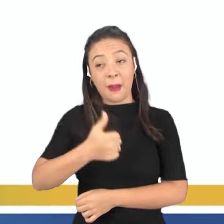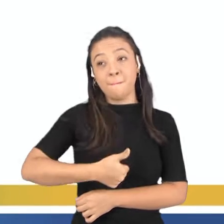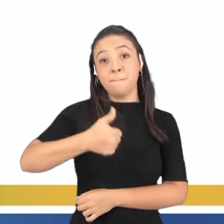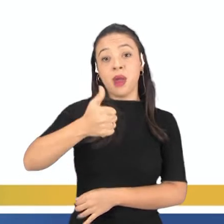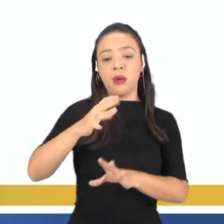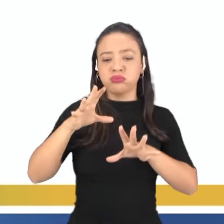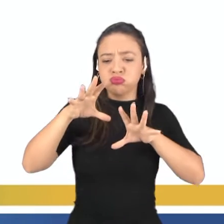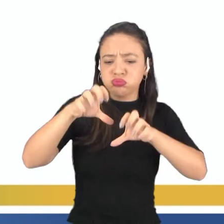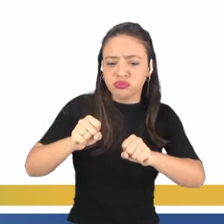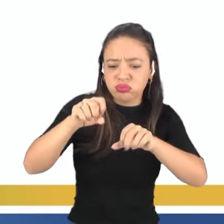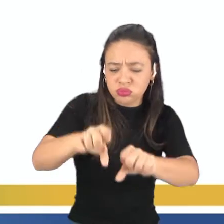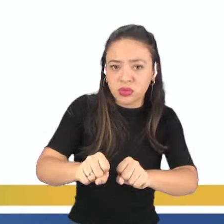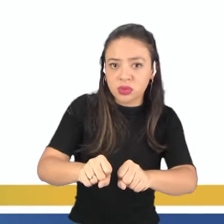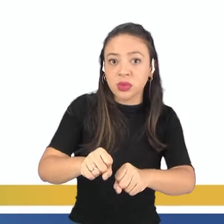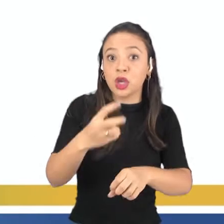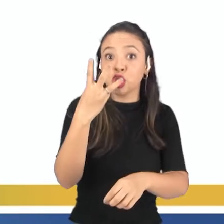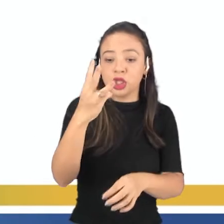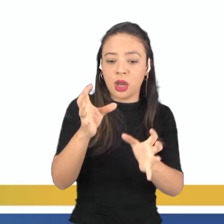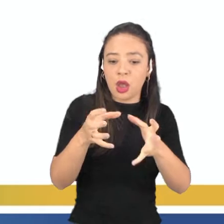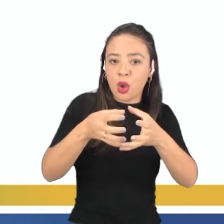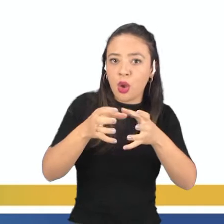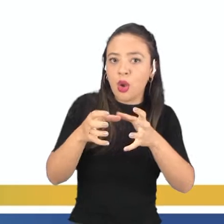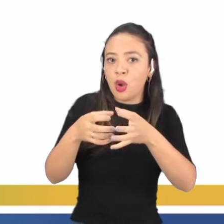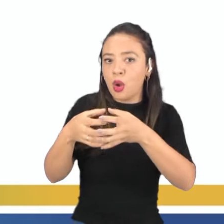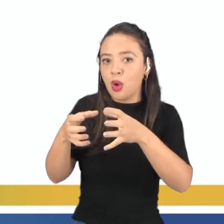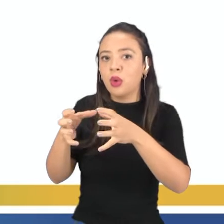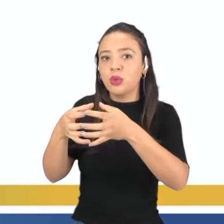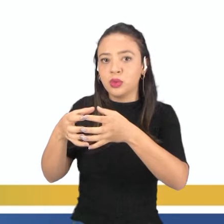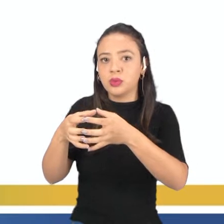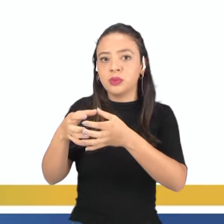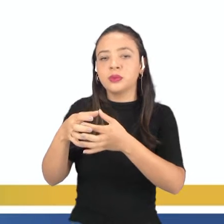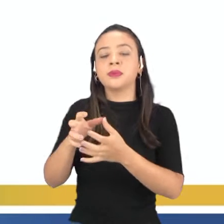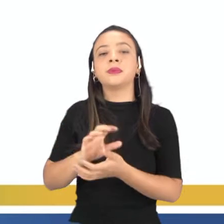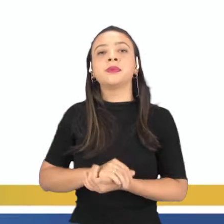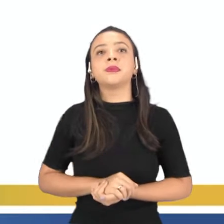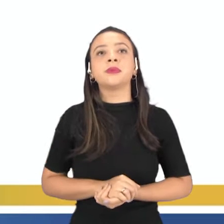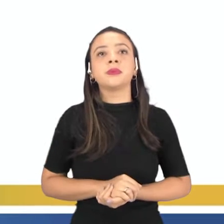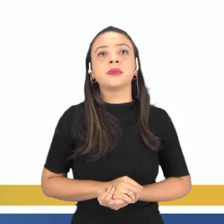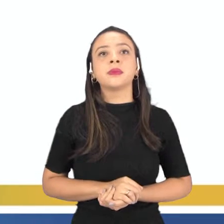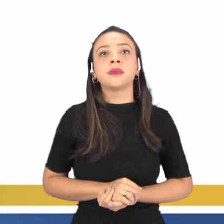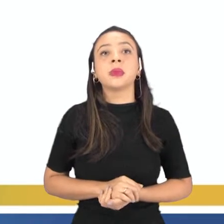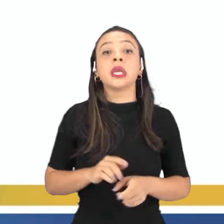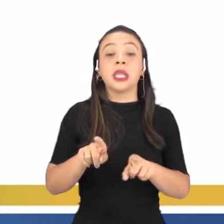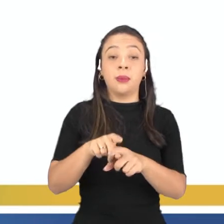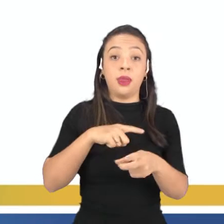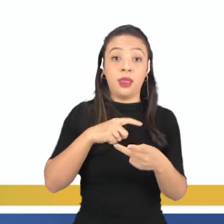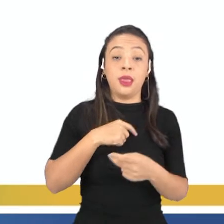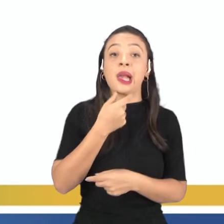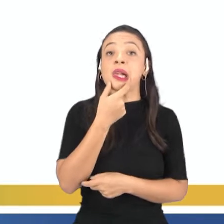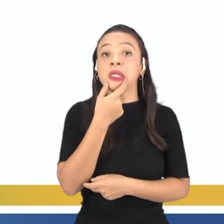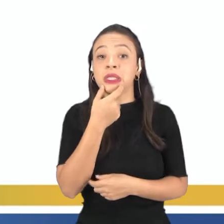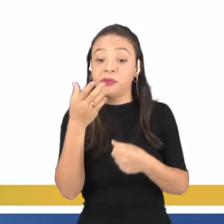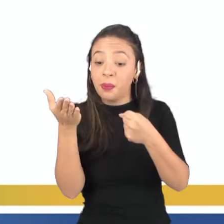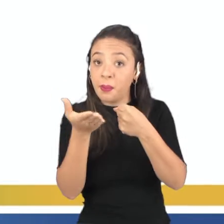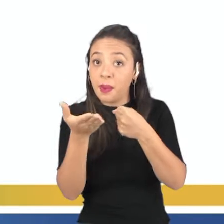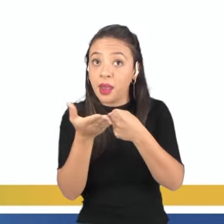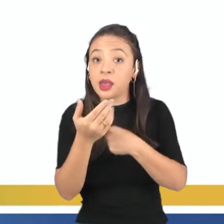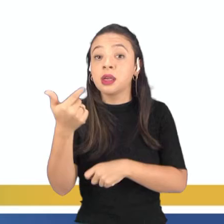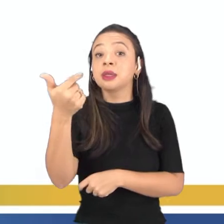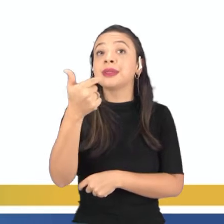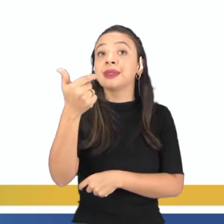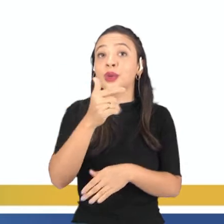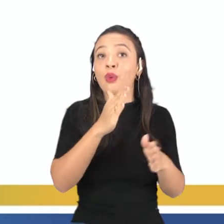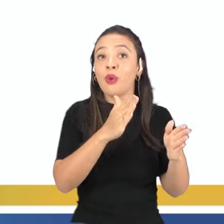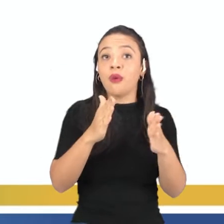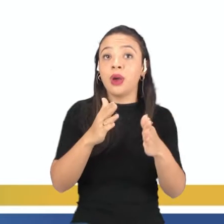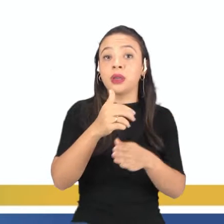primeira invasão, né, das 3 tribos germânicas lá na Grã-Bretanha. E aí também tem o inglês médio, que é a nossa segunda fase, que